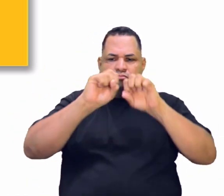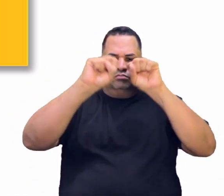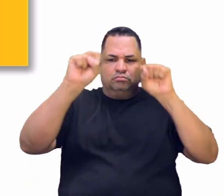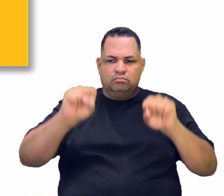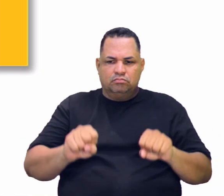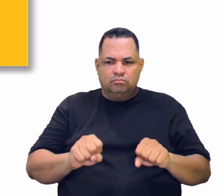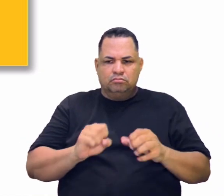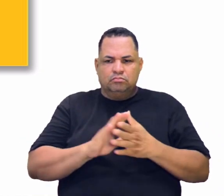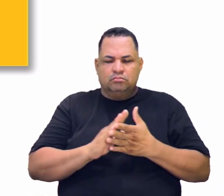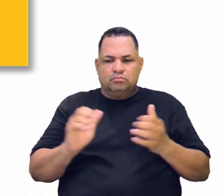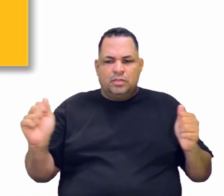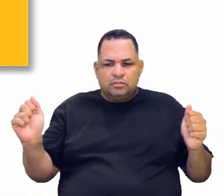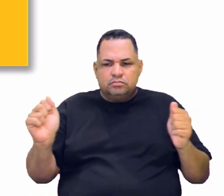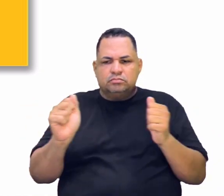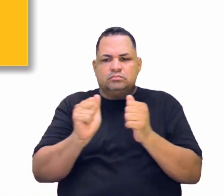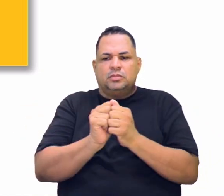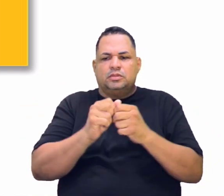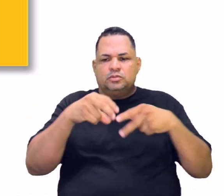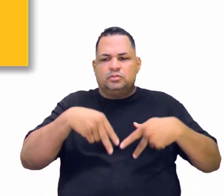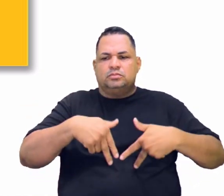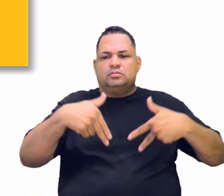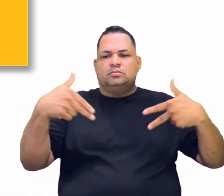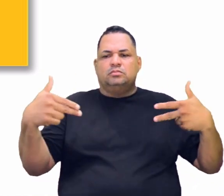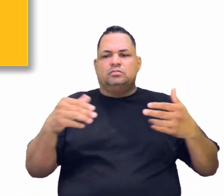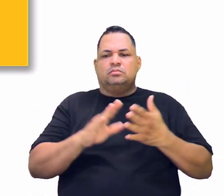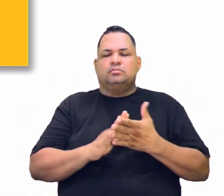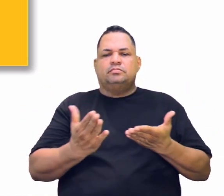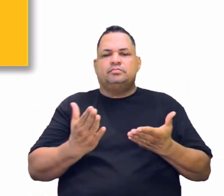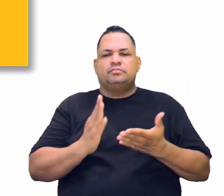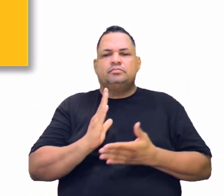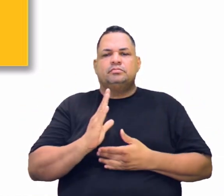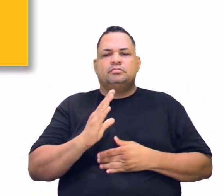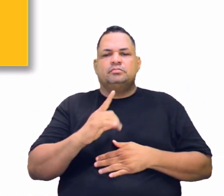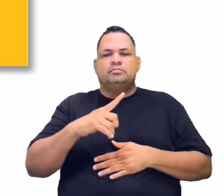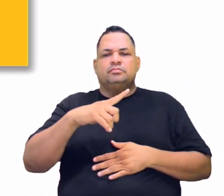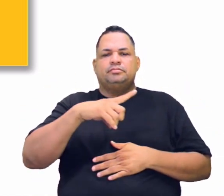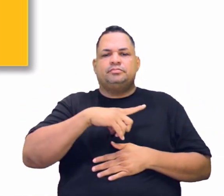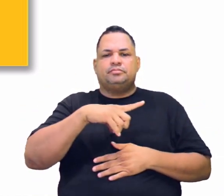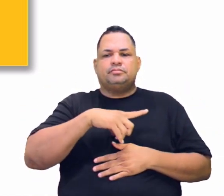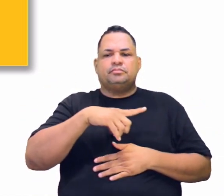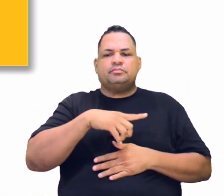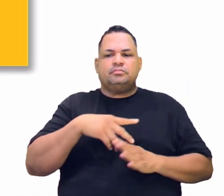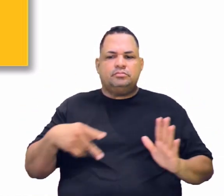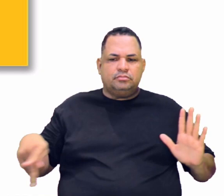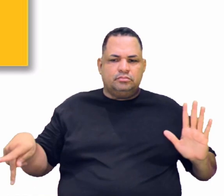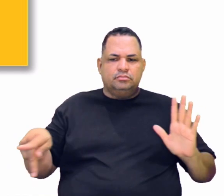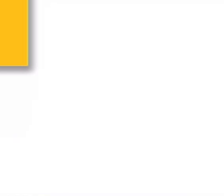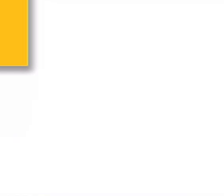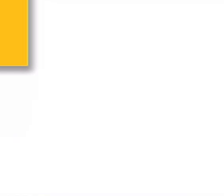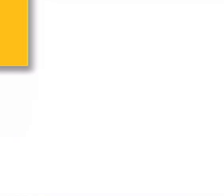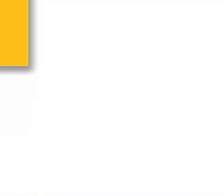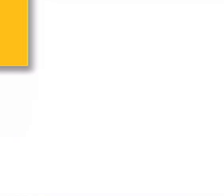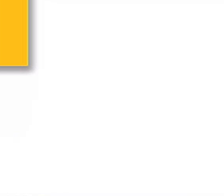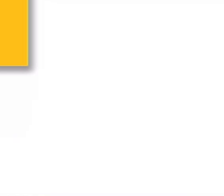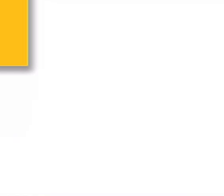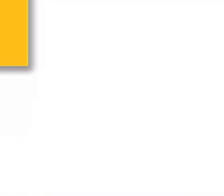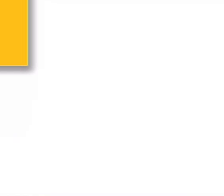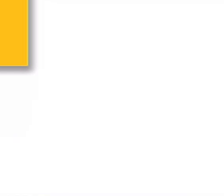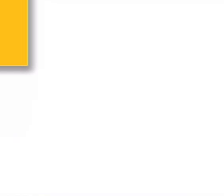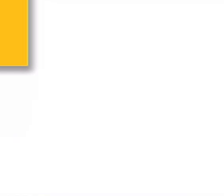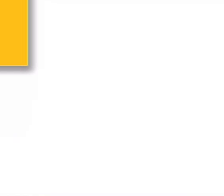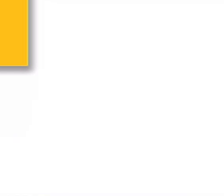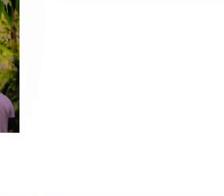sistema, bem perto das etnias. Então, com certeza você tem propriedade para poder falar, tá